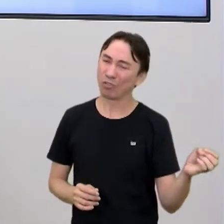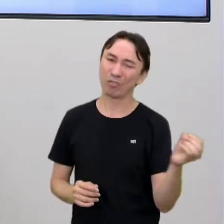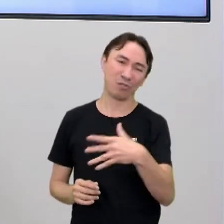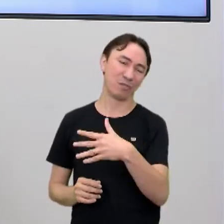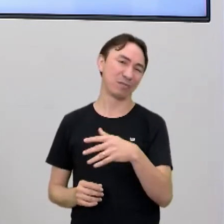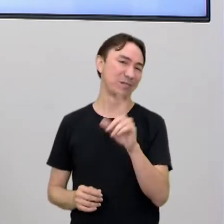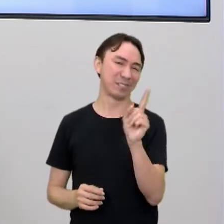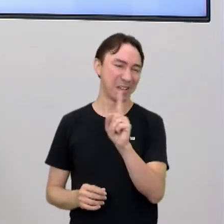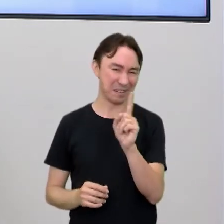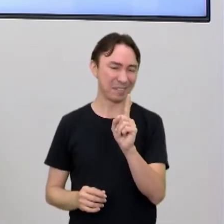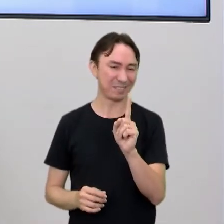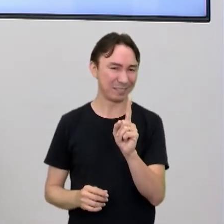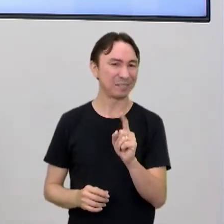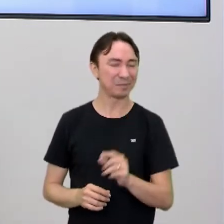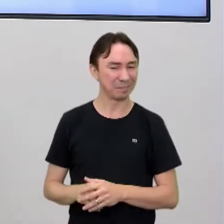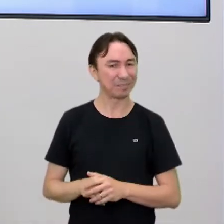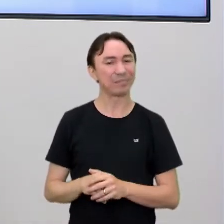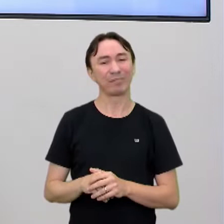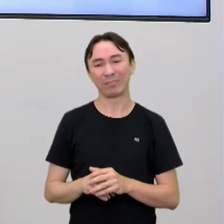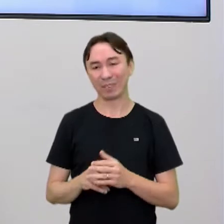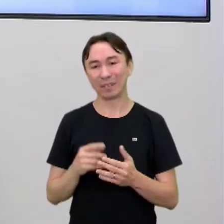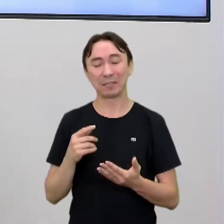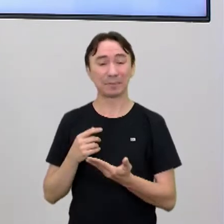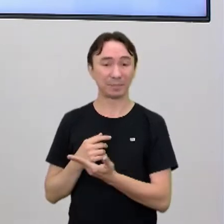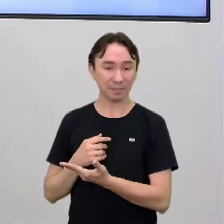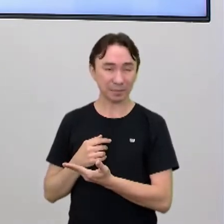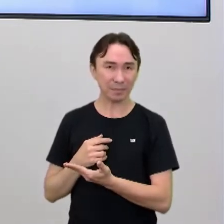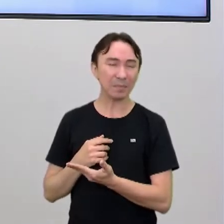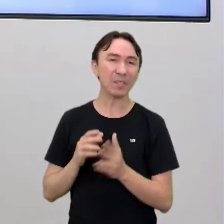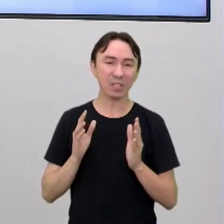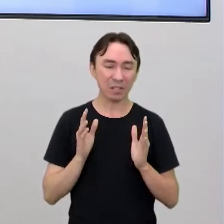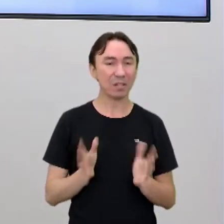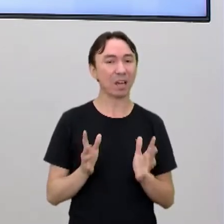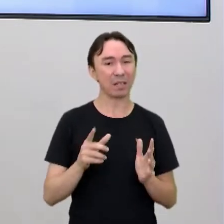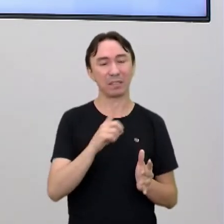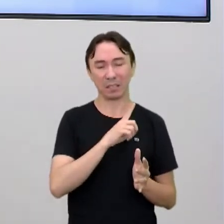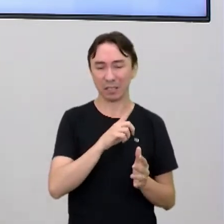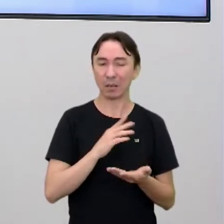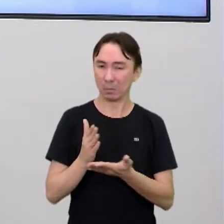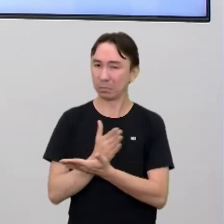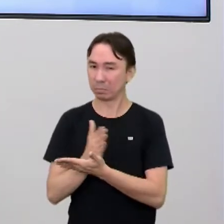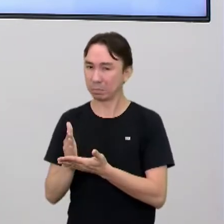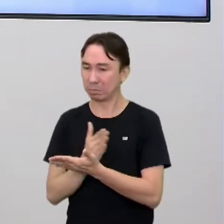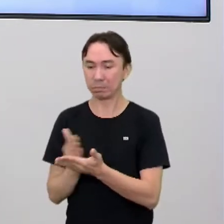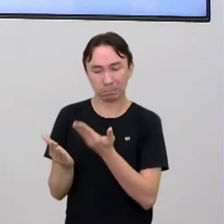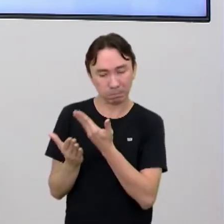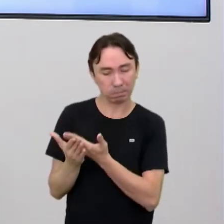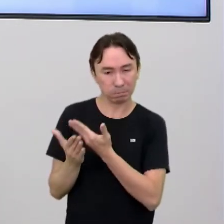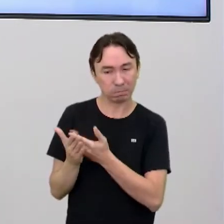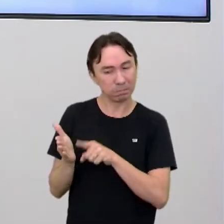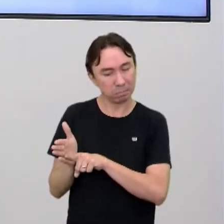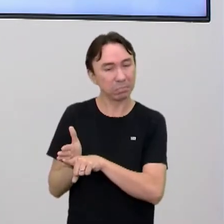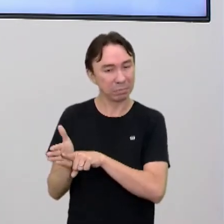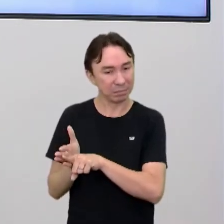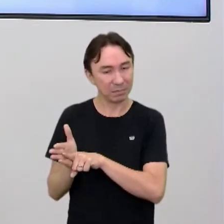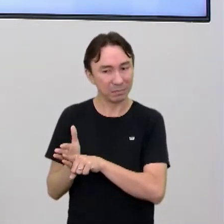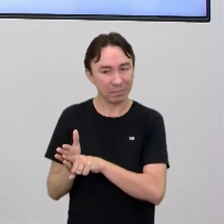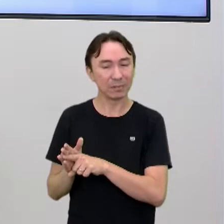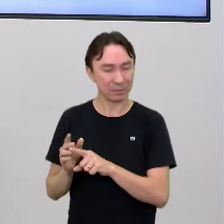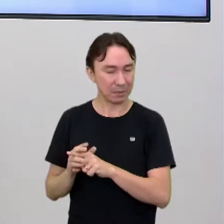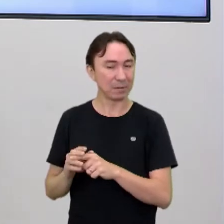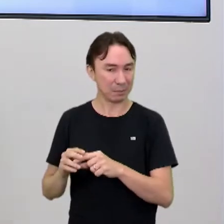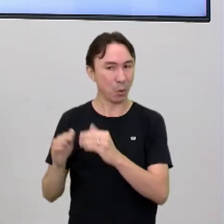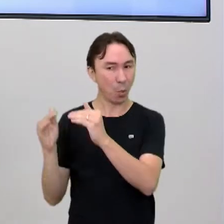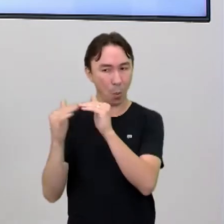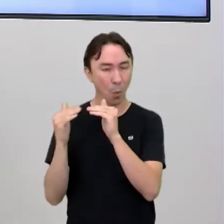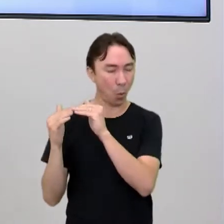assim. É um consenso entre especialistas que quanto mais o aluno for